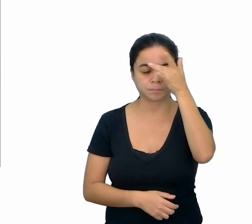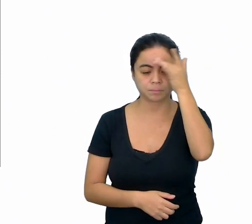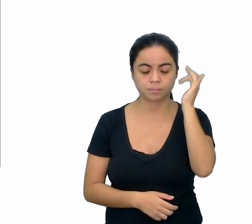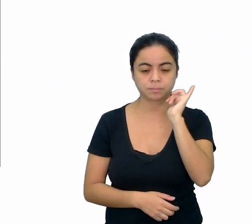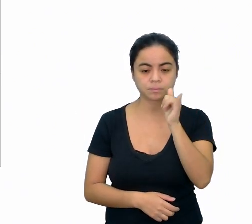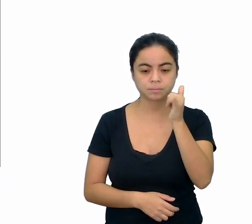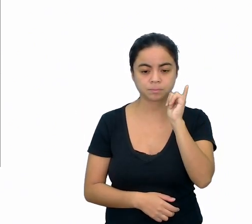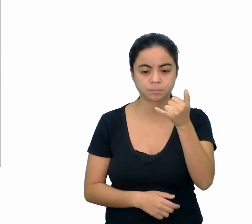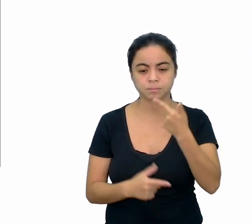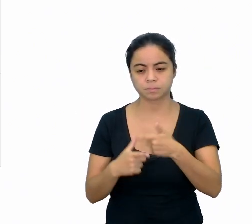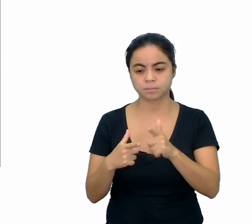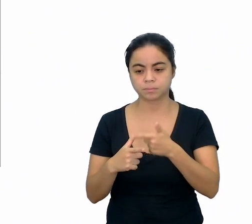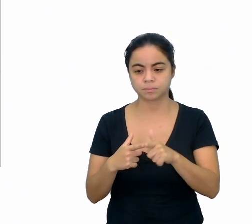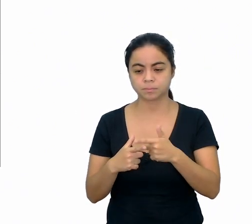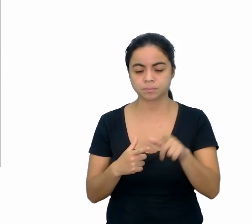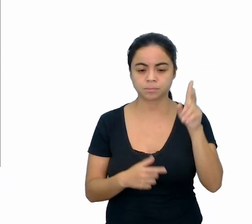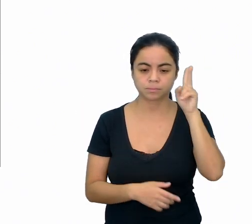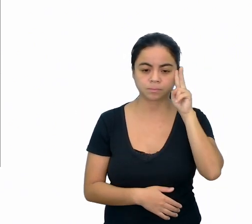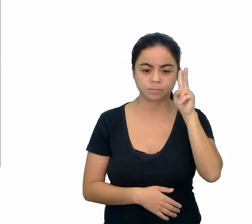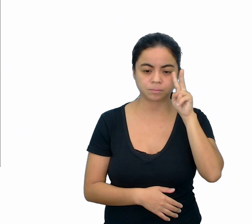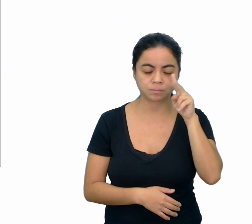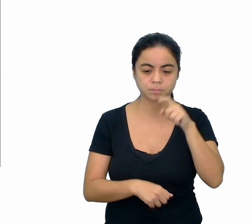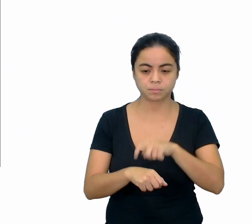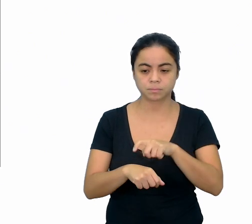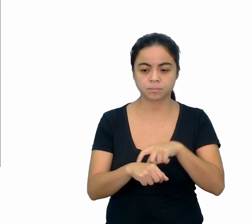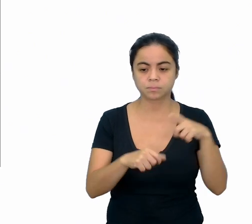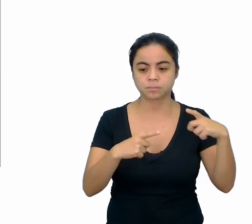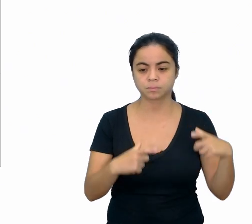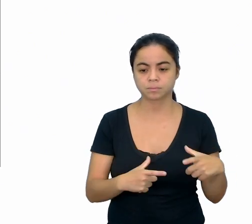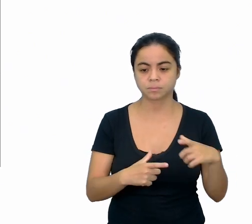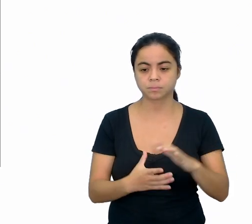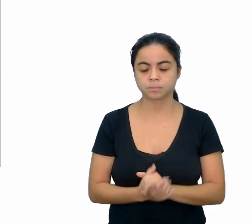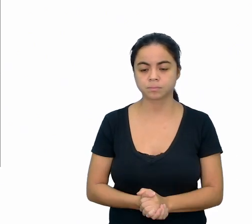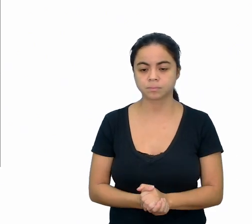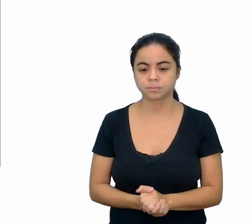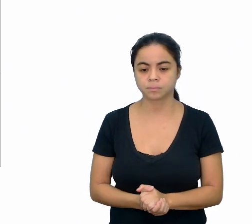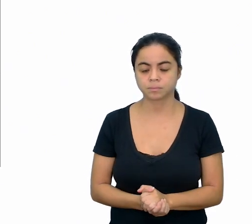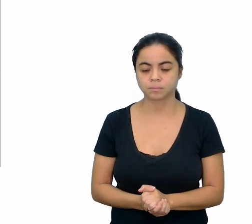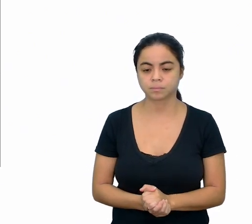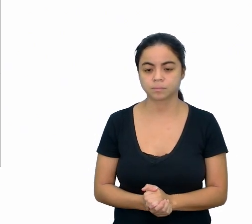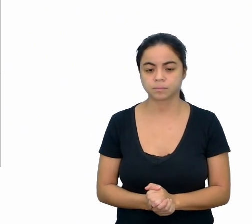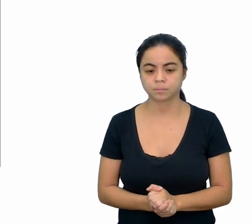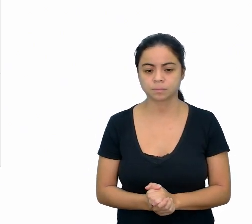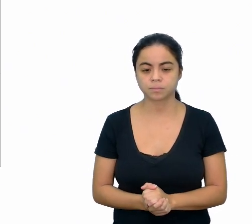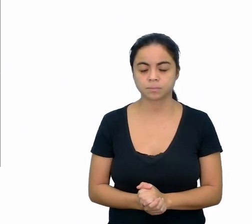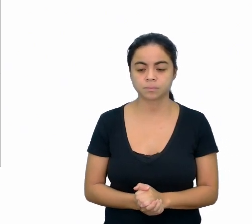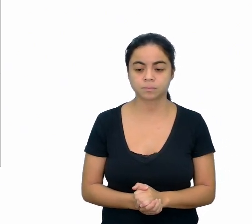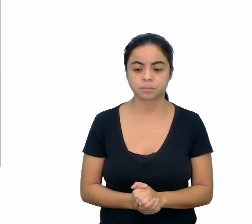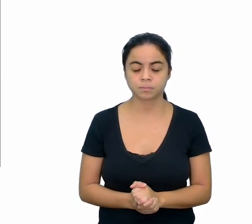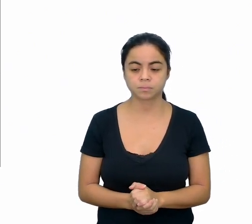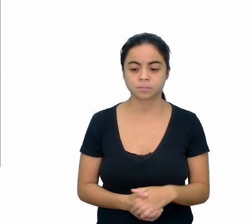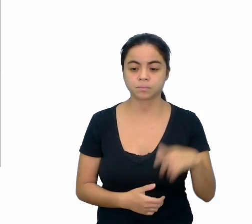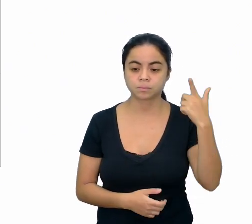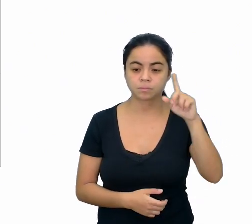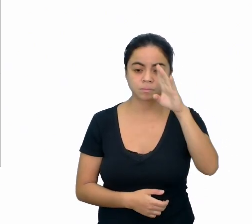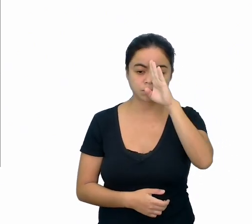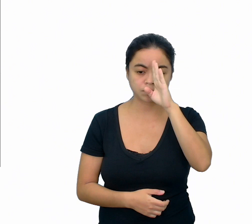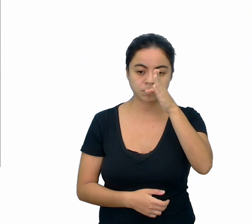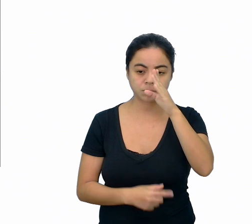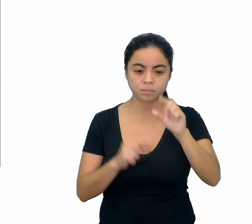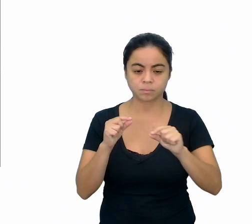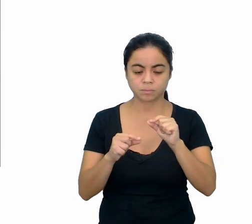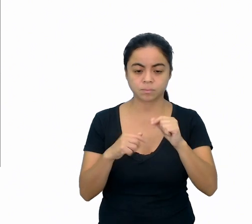narrador, conflito, enredo, tempo e espaço. Outro destaque importante é que